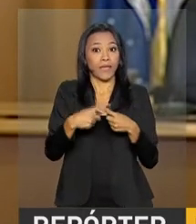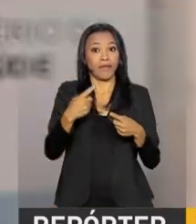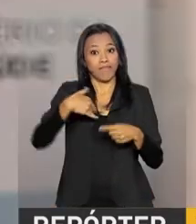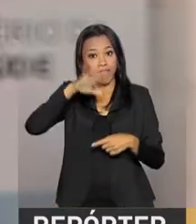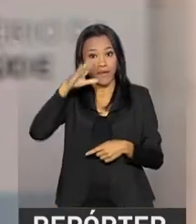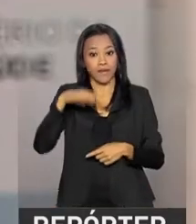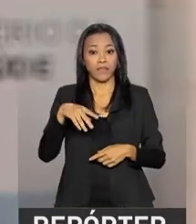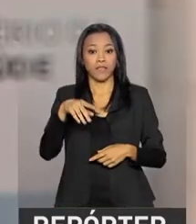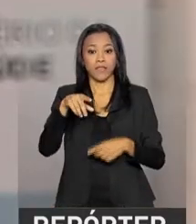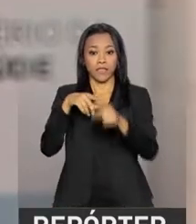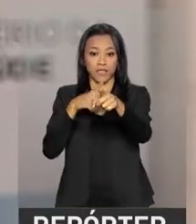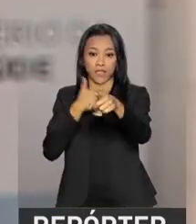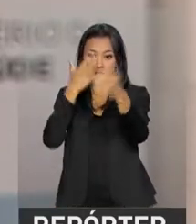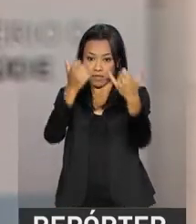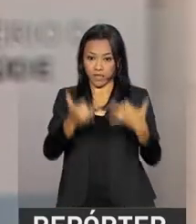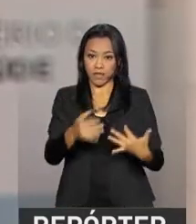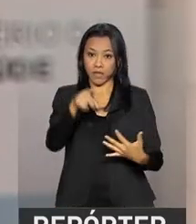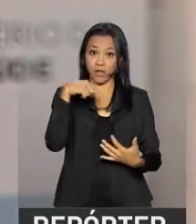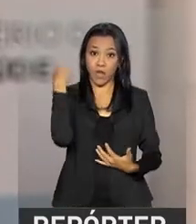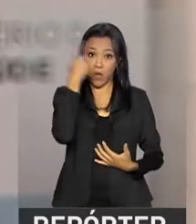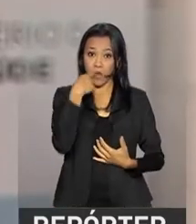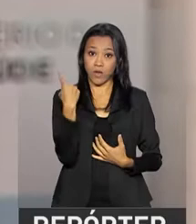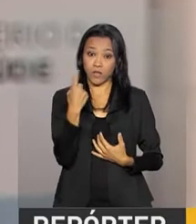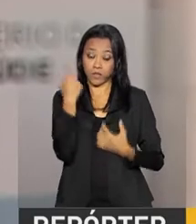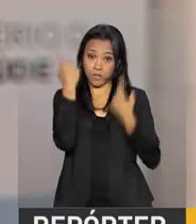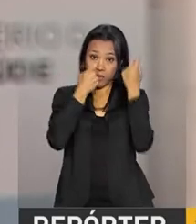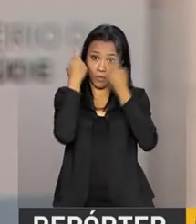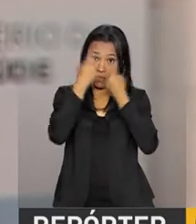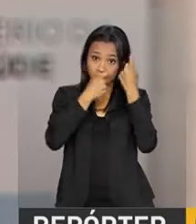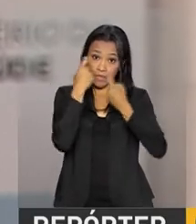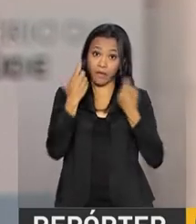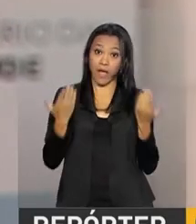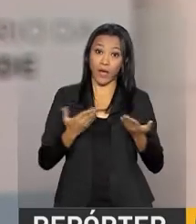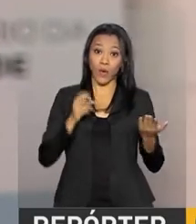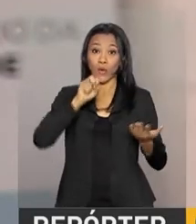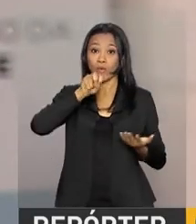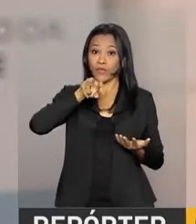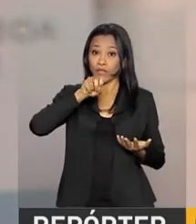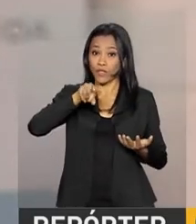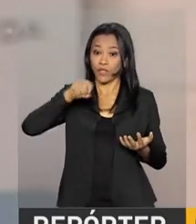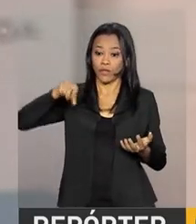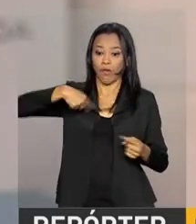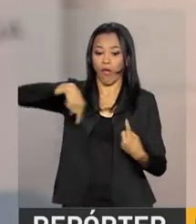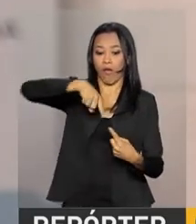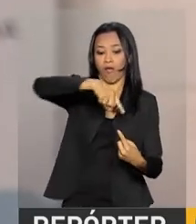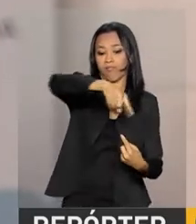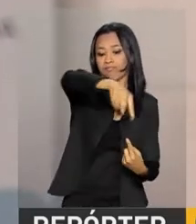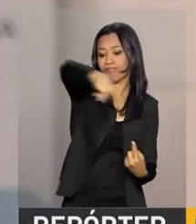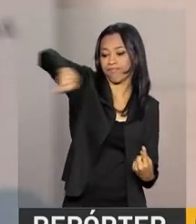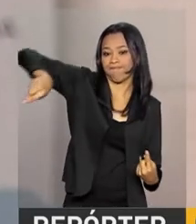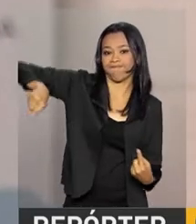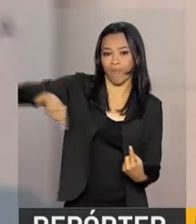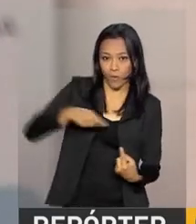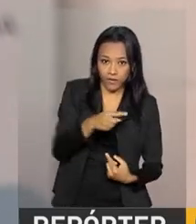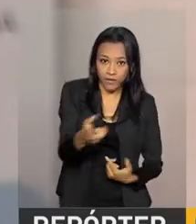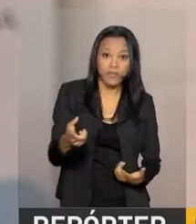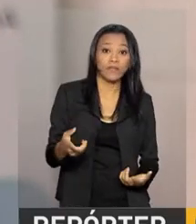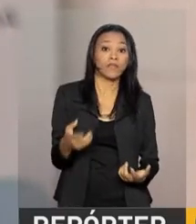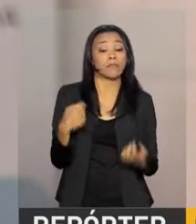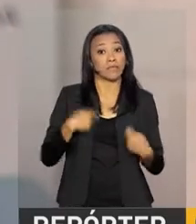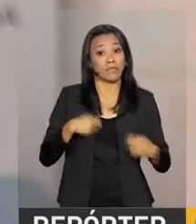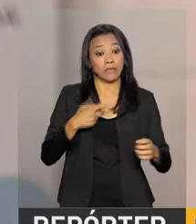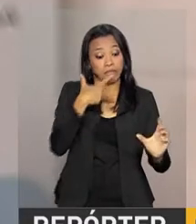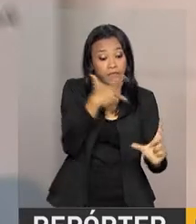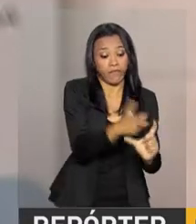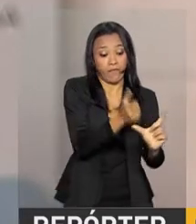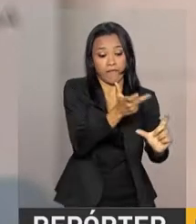amarela a nossa preocupação é agora que o vírus entrou numa área com elevada densidade populacional a necessidade de fazer essa vacinação